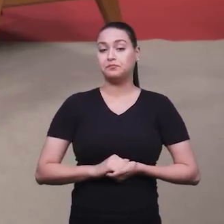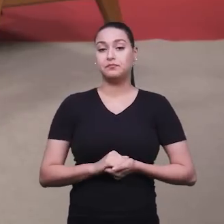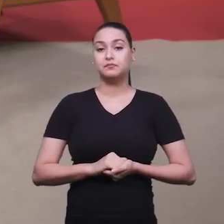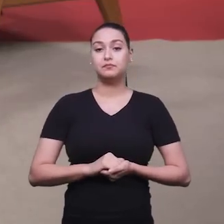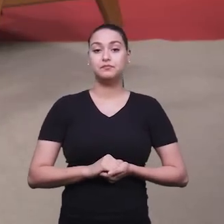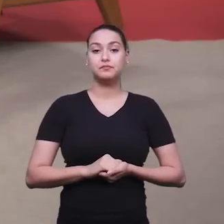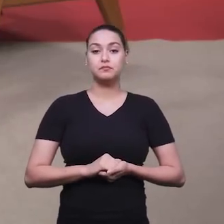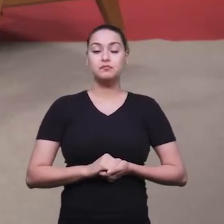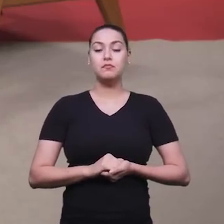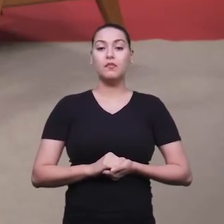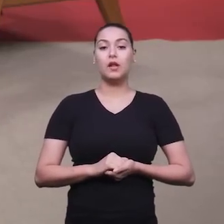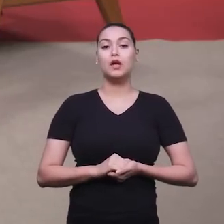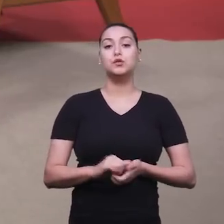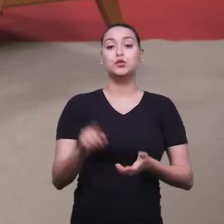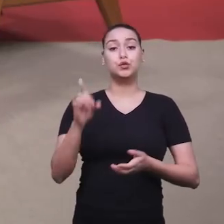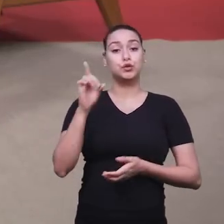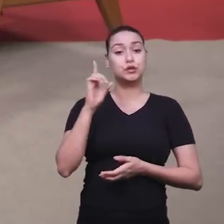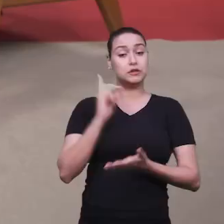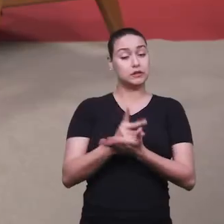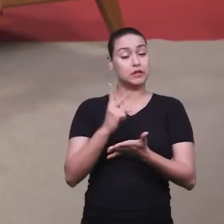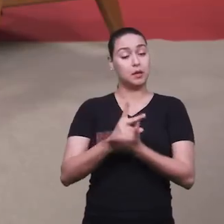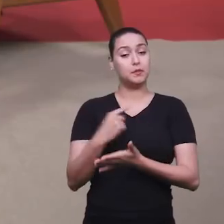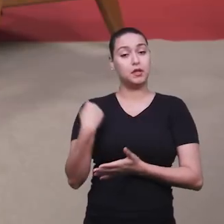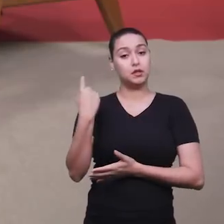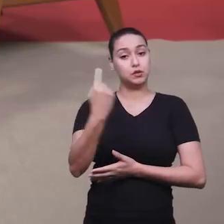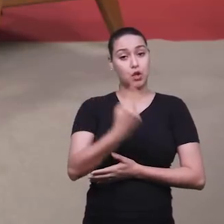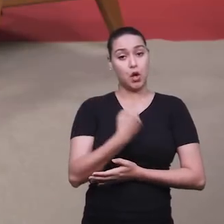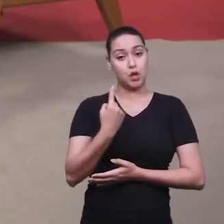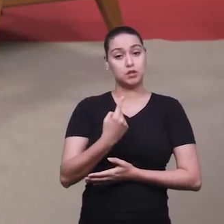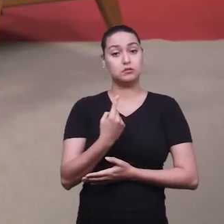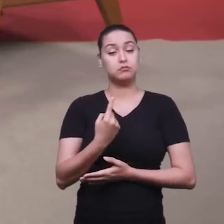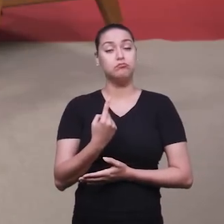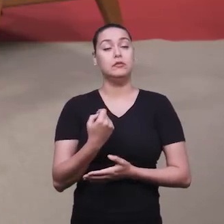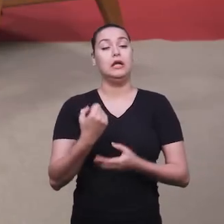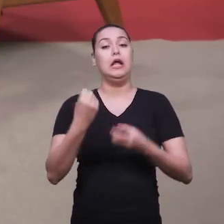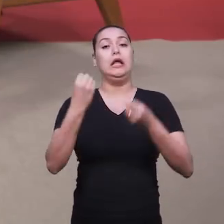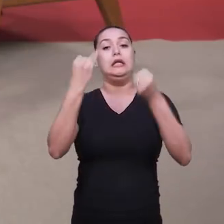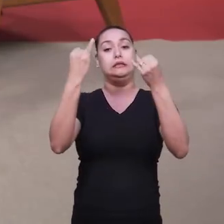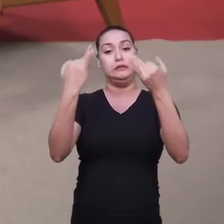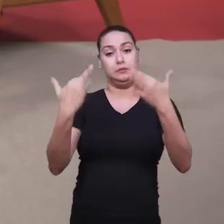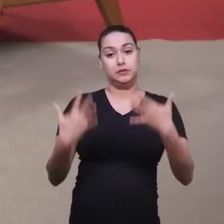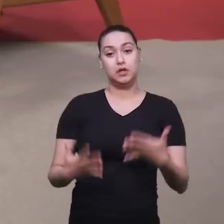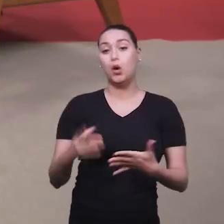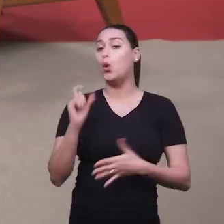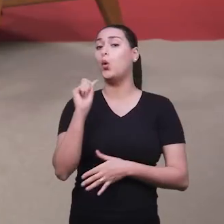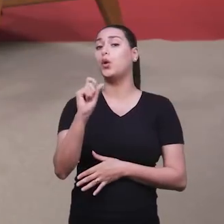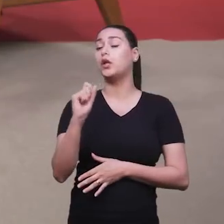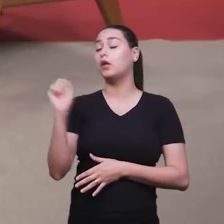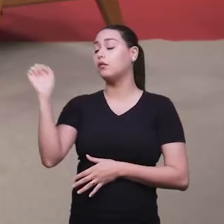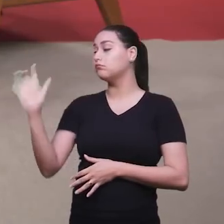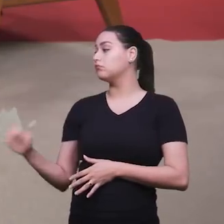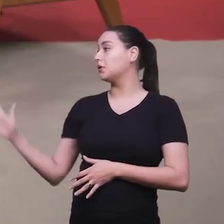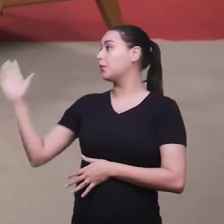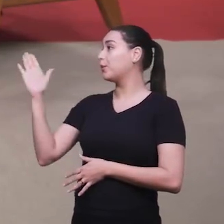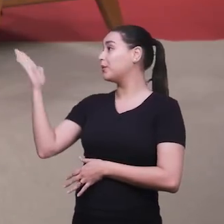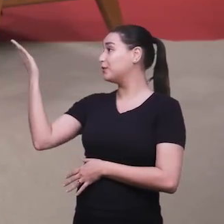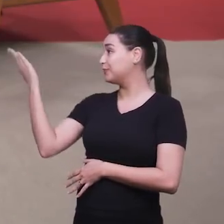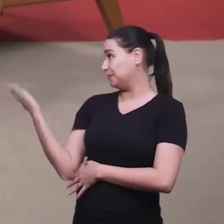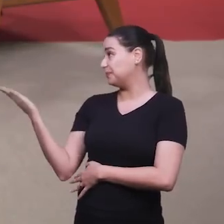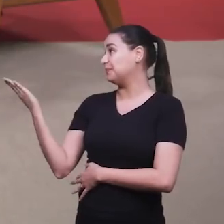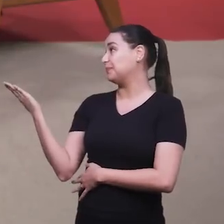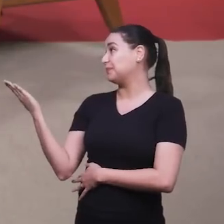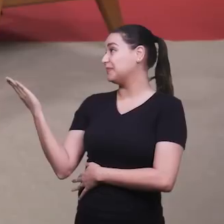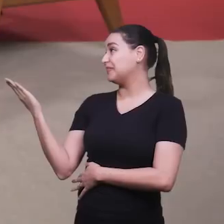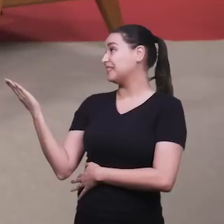coisa. Todo o programa, quando a gente começa o quadro, eu explico aqui o que é esse QR Code que está aparecendo aí na